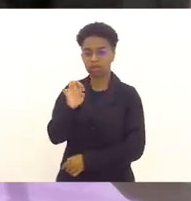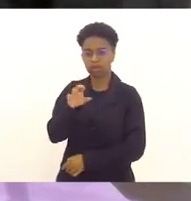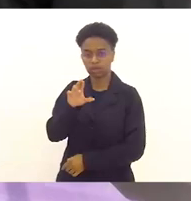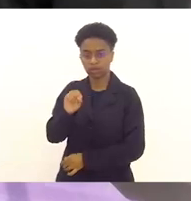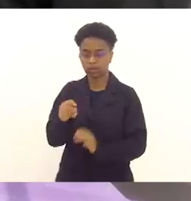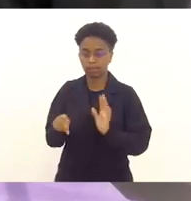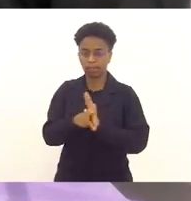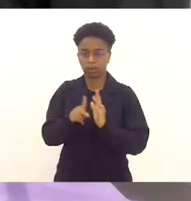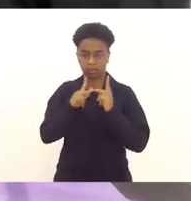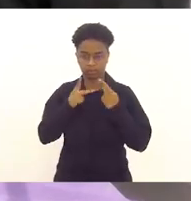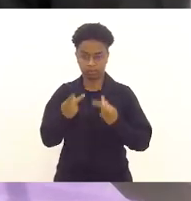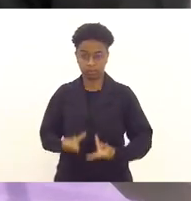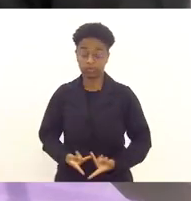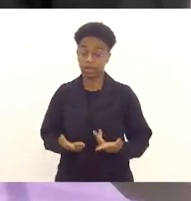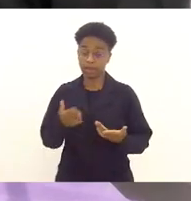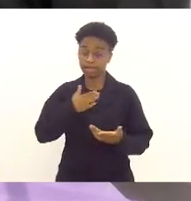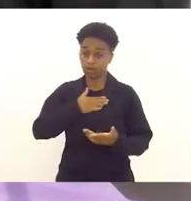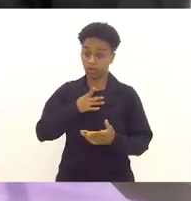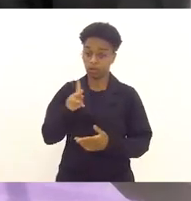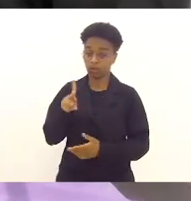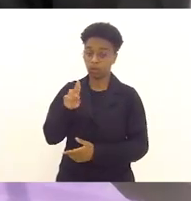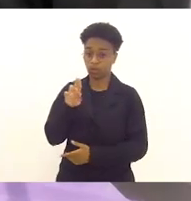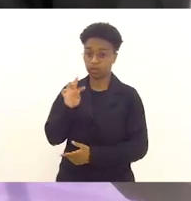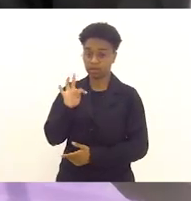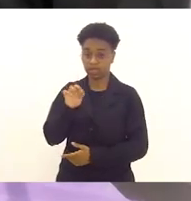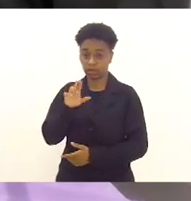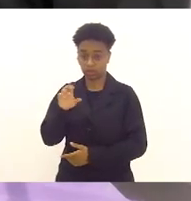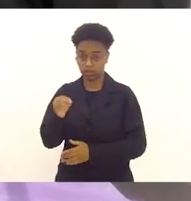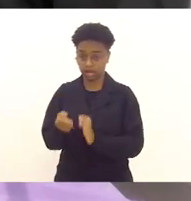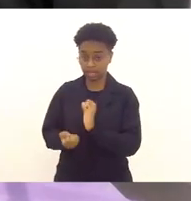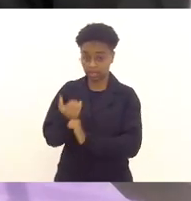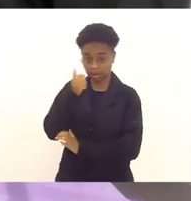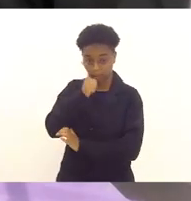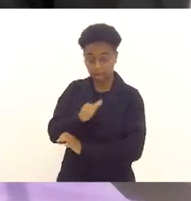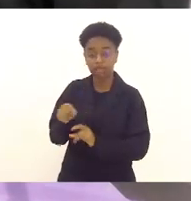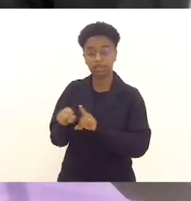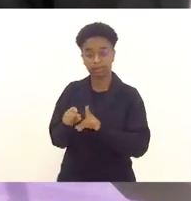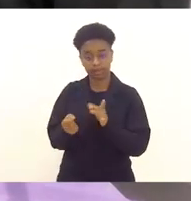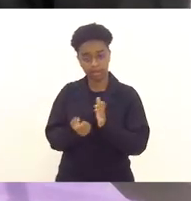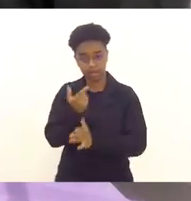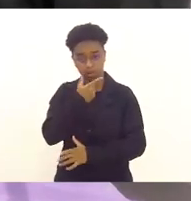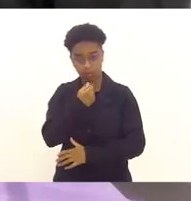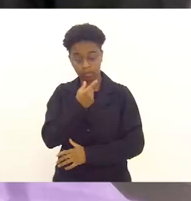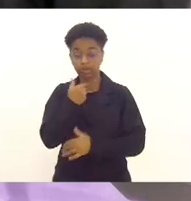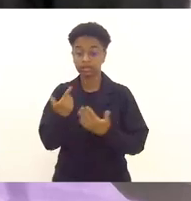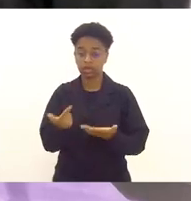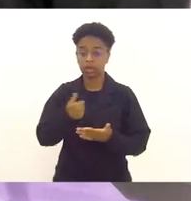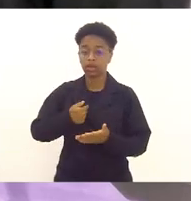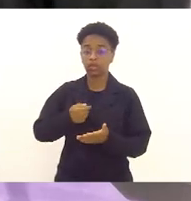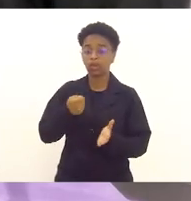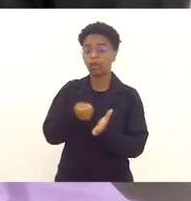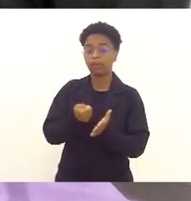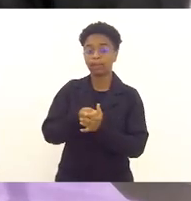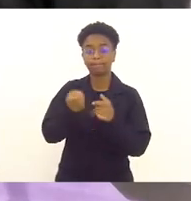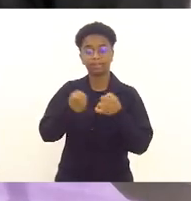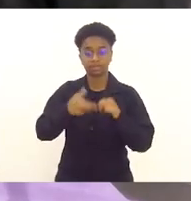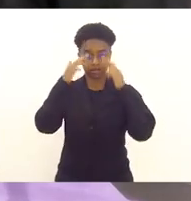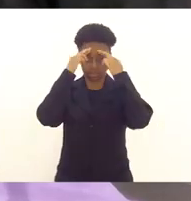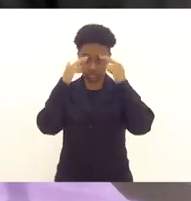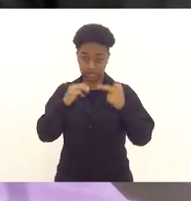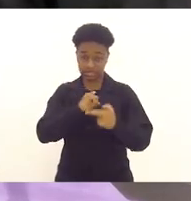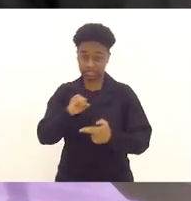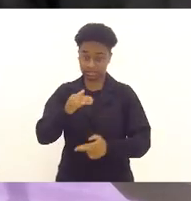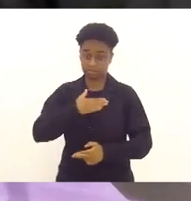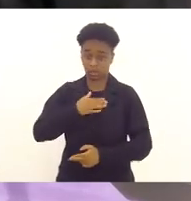o meu útero já era mulheres mas gera homem também então eu já começo exigindo respeito porque se